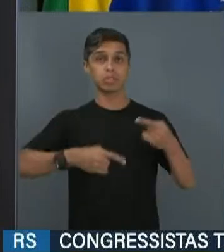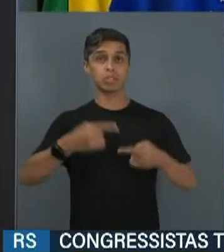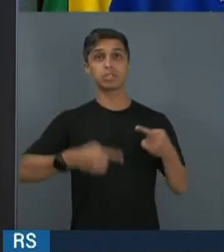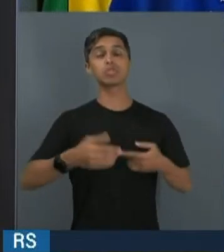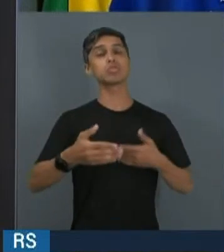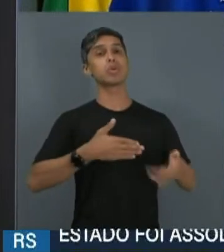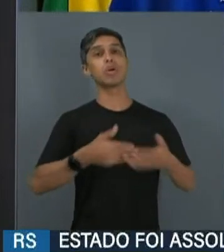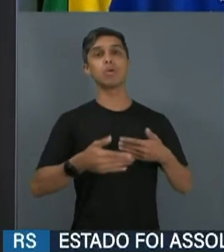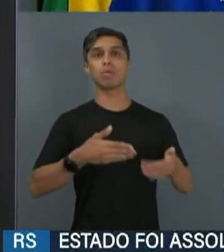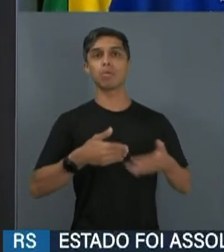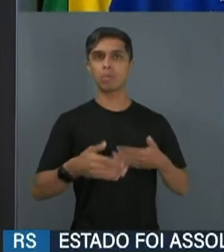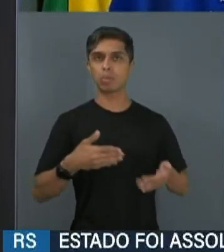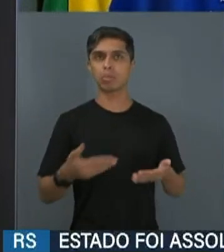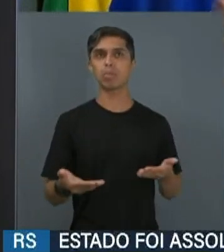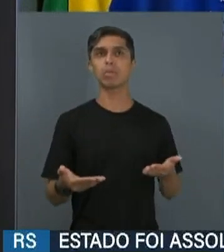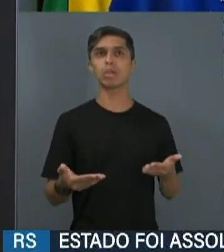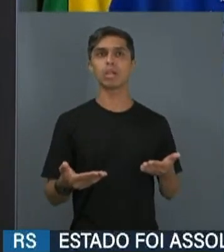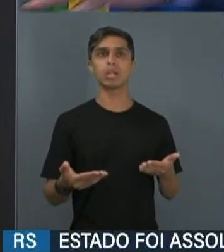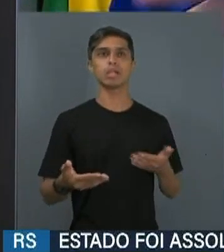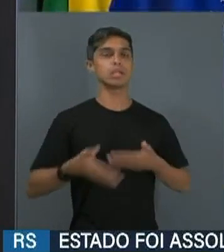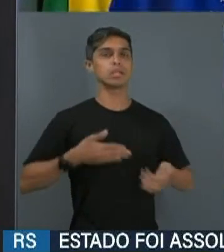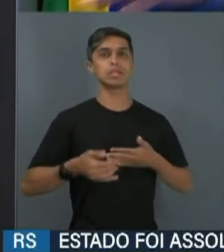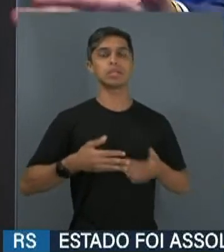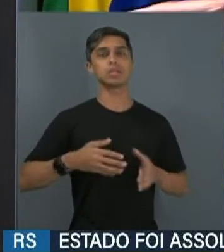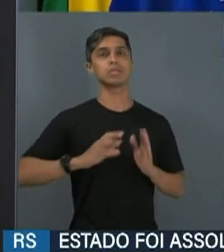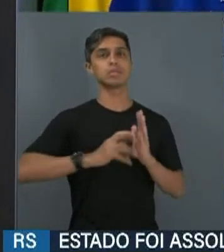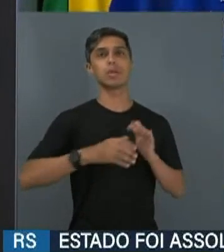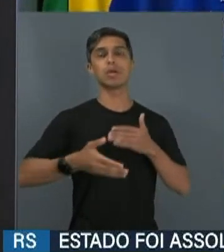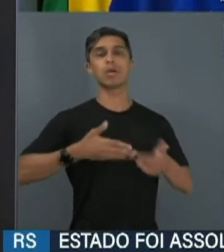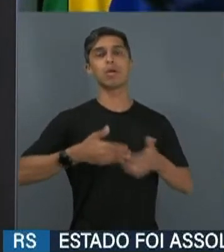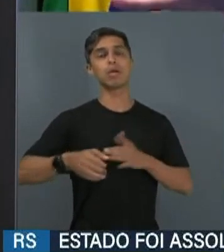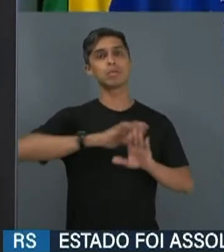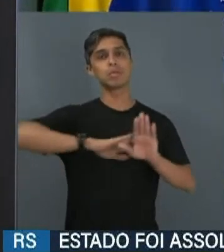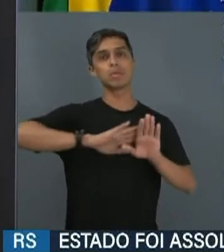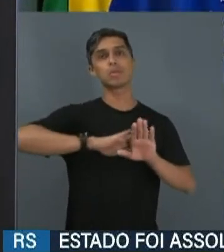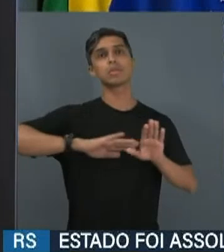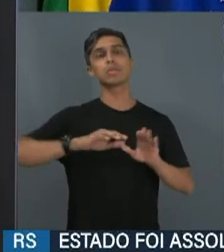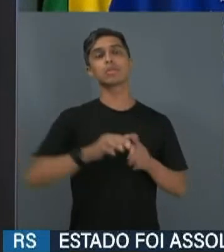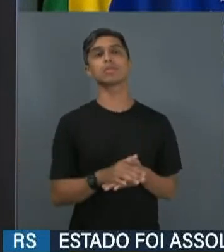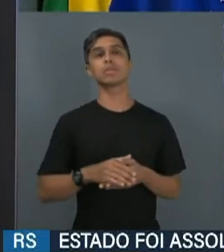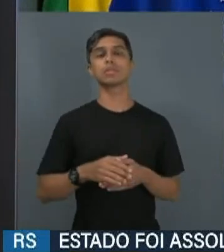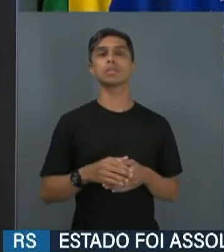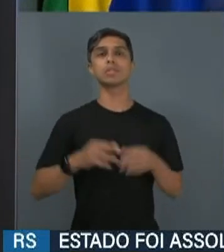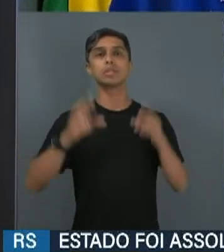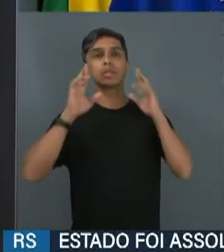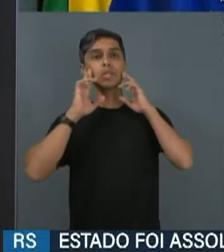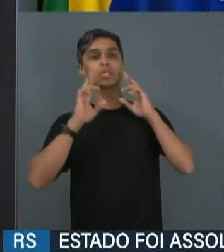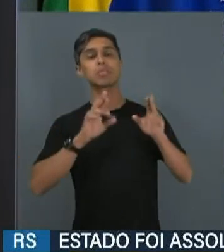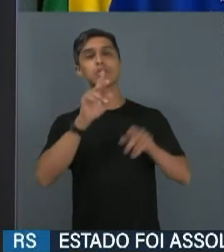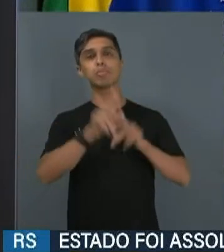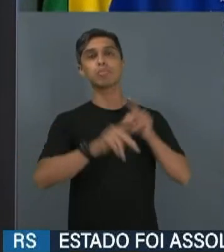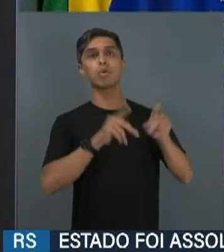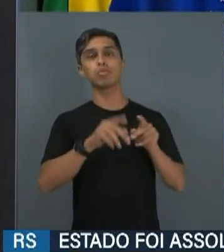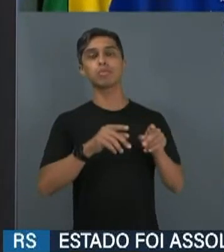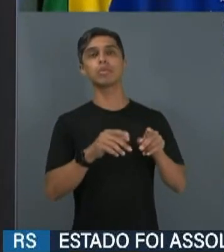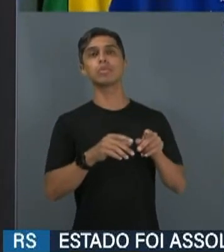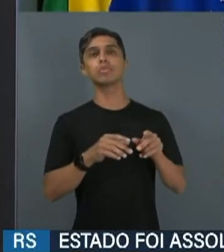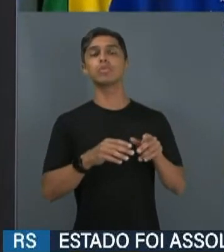qualquer um, de qualquer partido, de qualquer ideologia, de qualquer posição política, respeita é povo na rua de forma